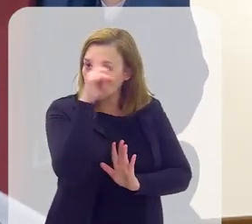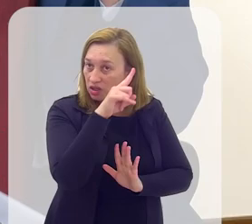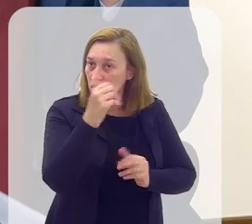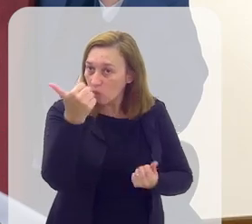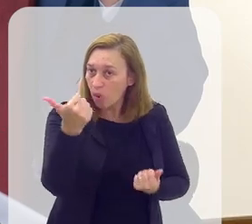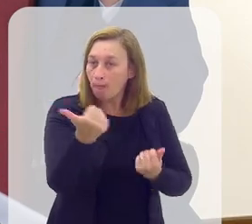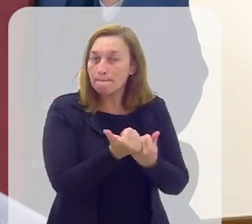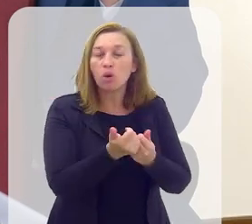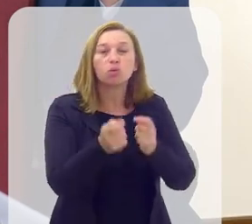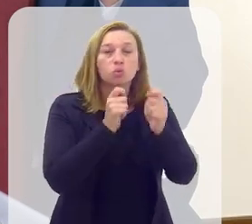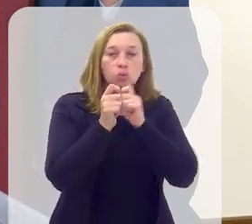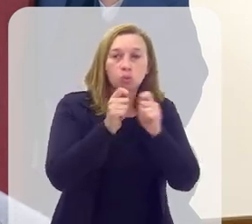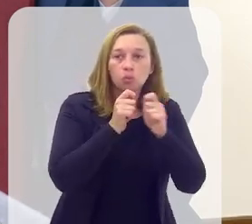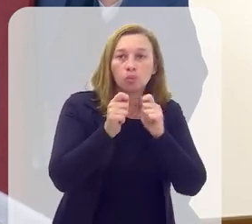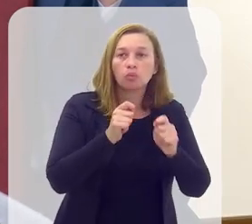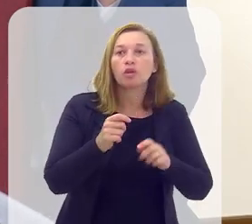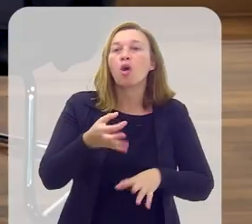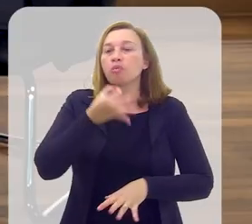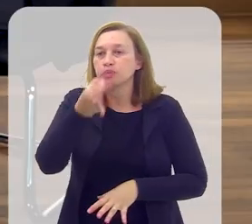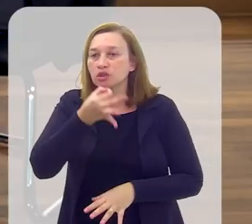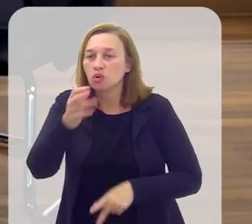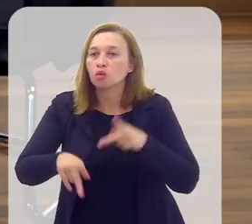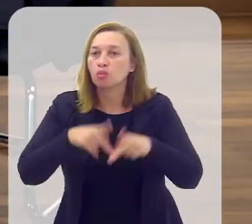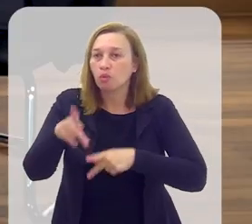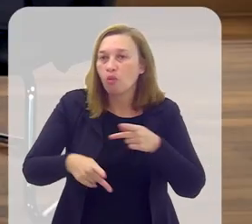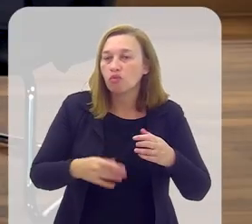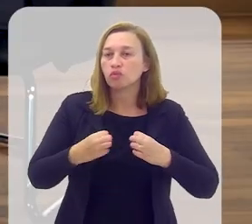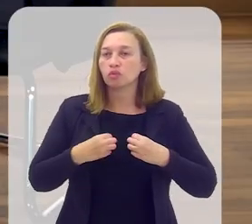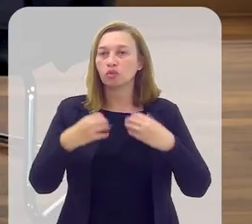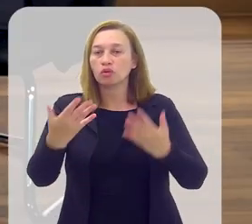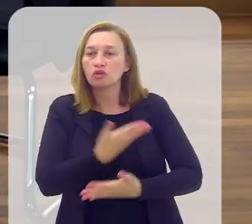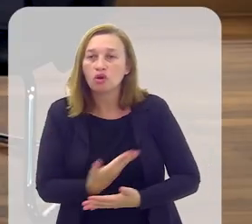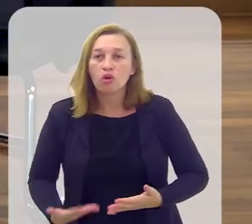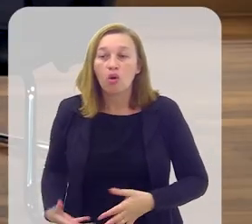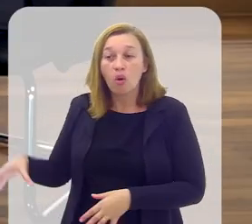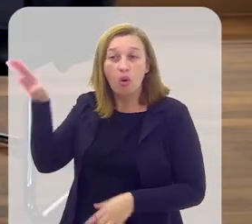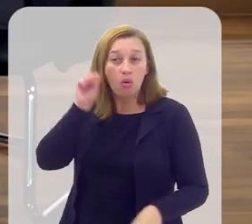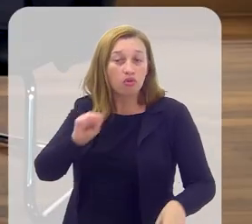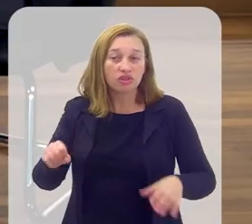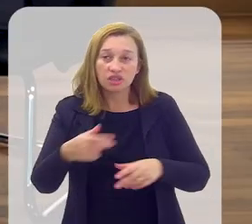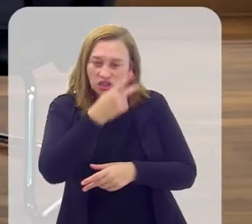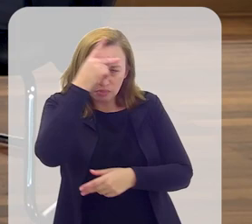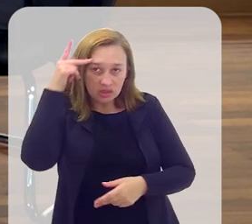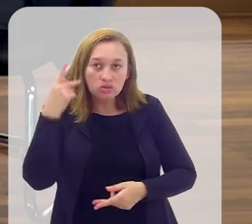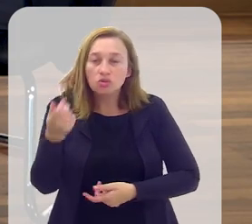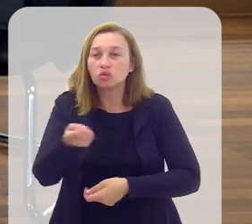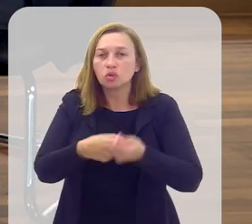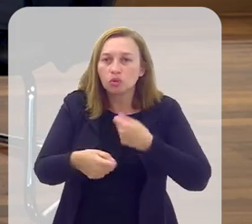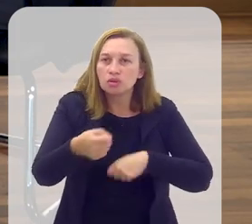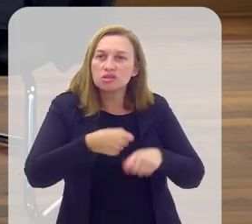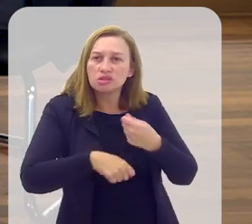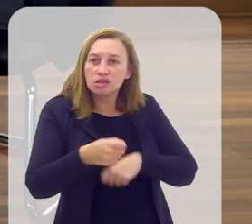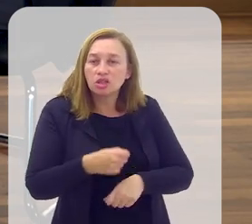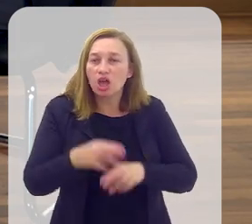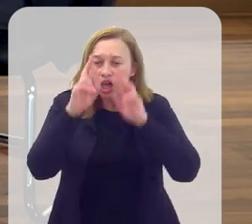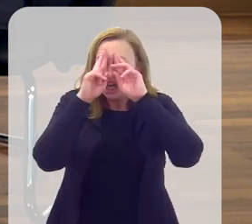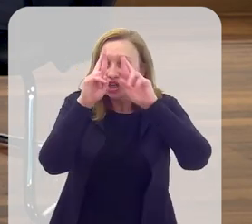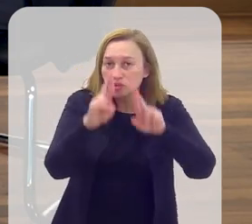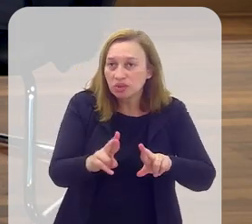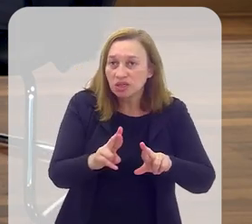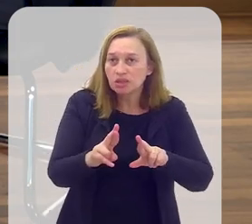com apoio da imprensa, da opinião pública, fazendo audiência, ouvindo todo mundo, negociando, vendo o que é